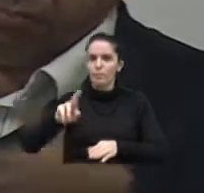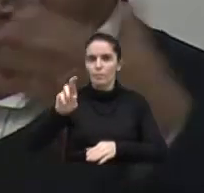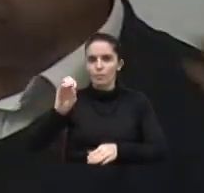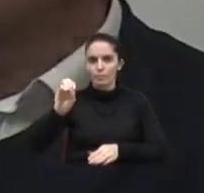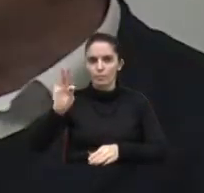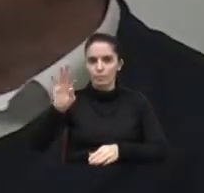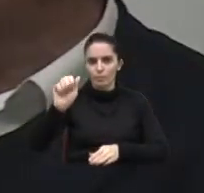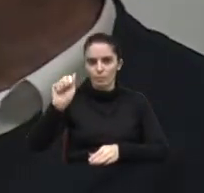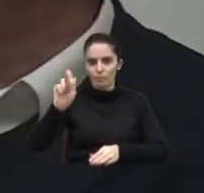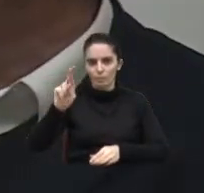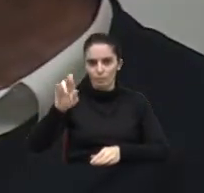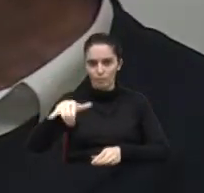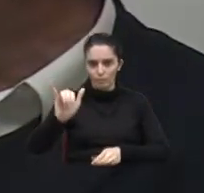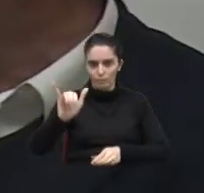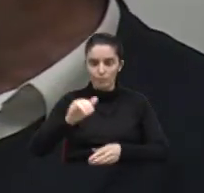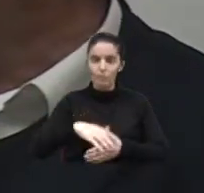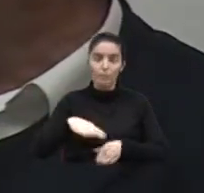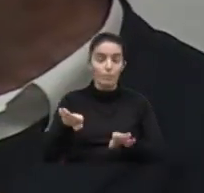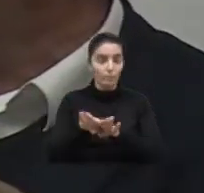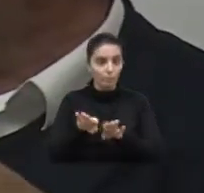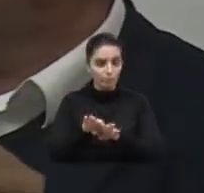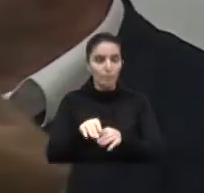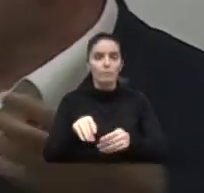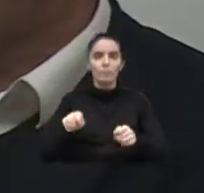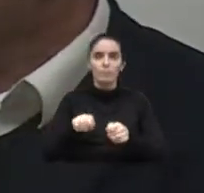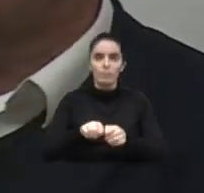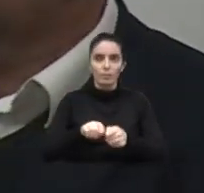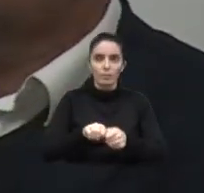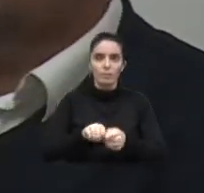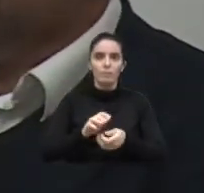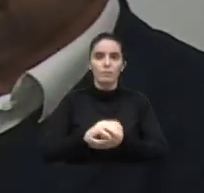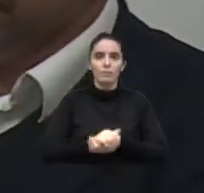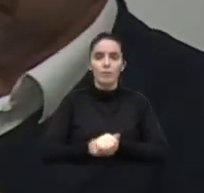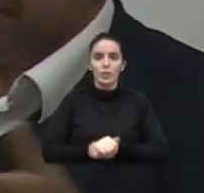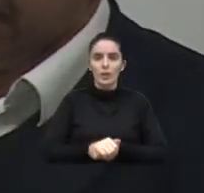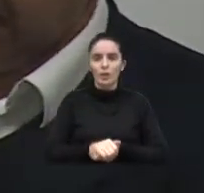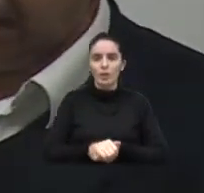tem muitos que estão fazendo, Taba,